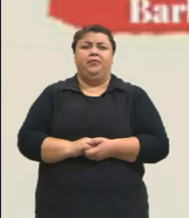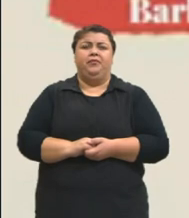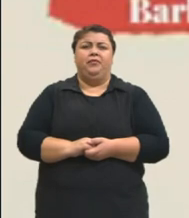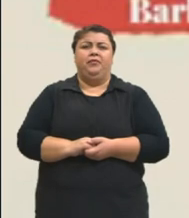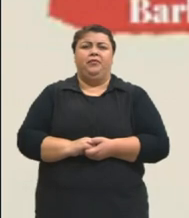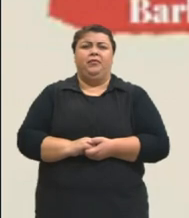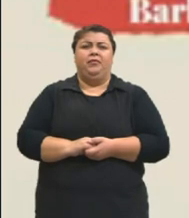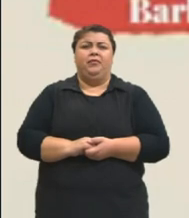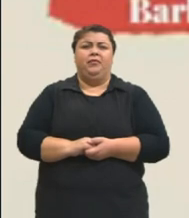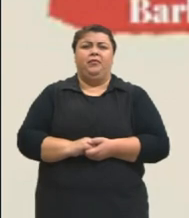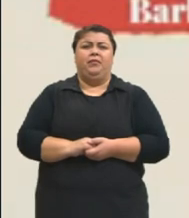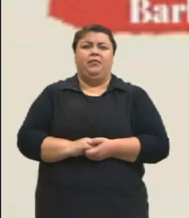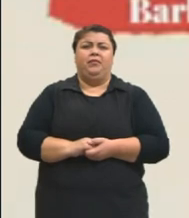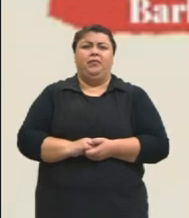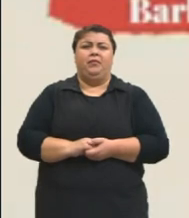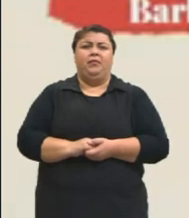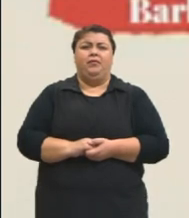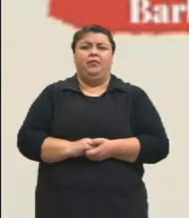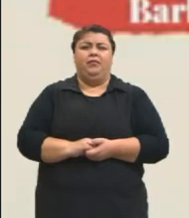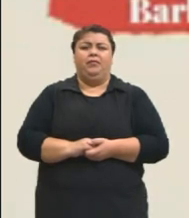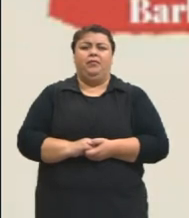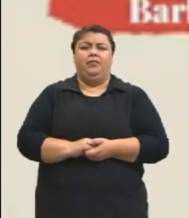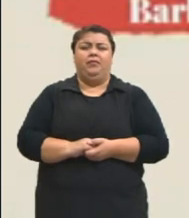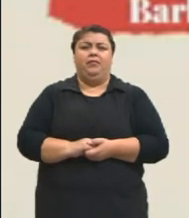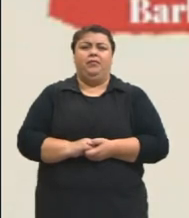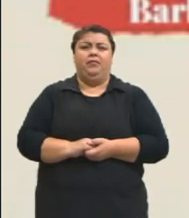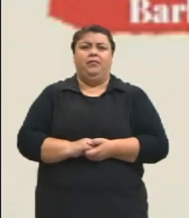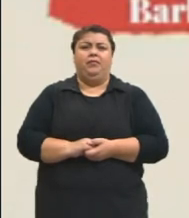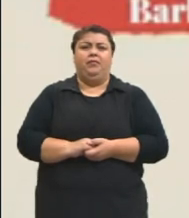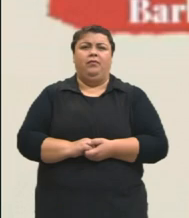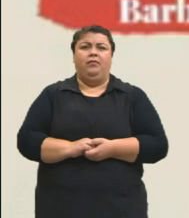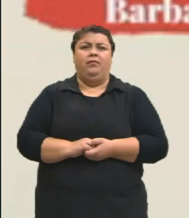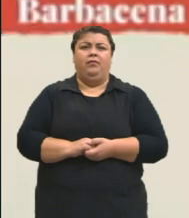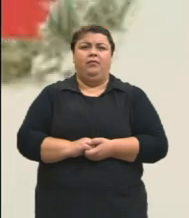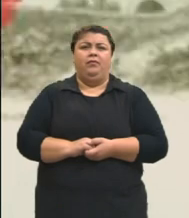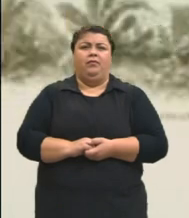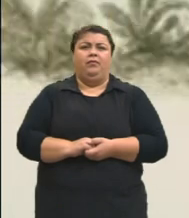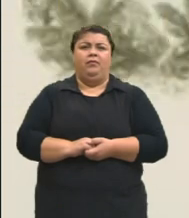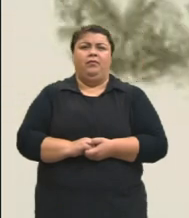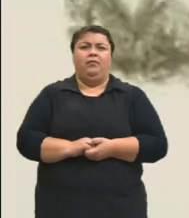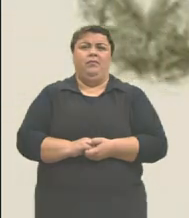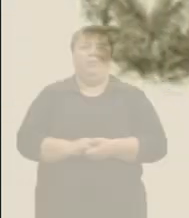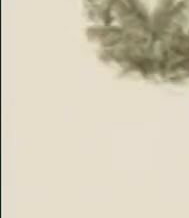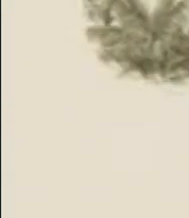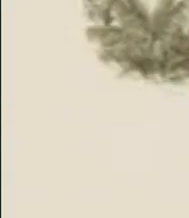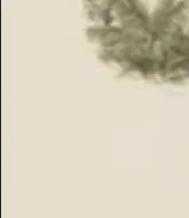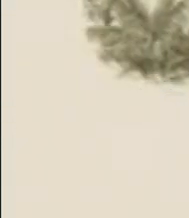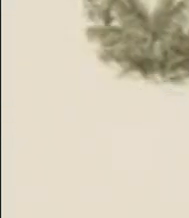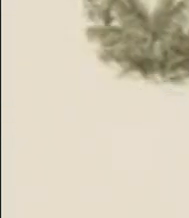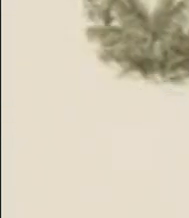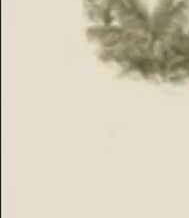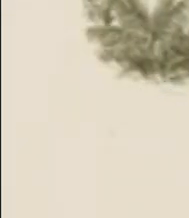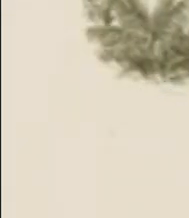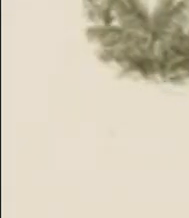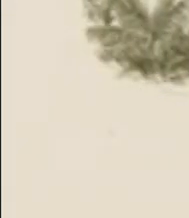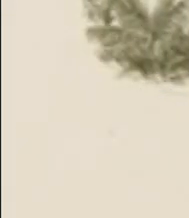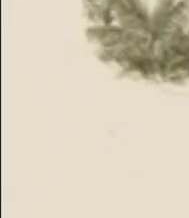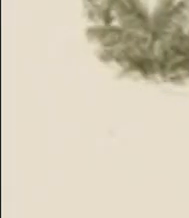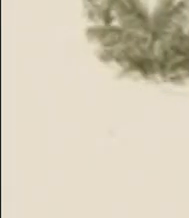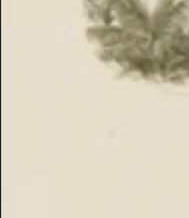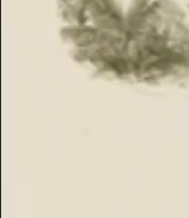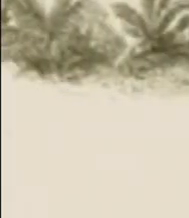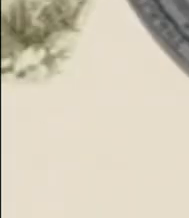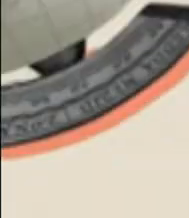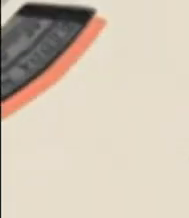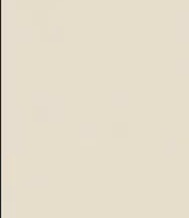por Jenner, de Portugal para o Brasil em 1804, colocando ela em prática na Bahia. A vacina